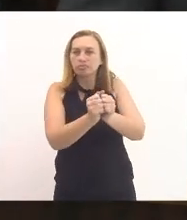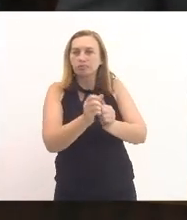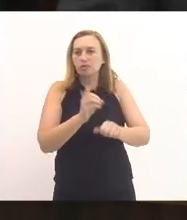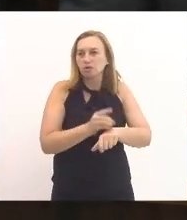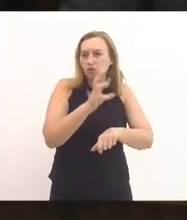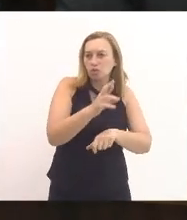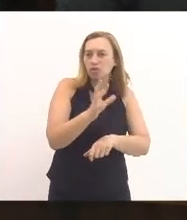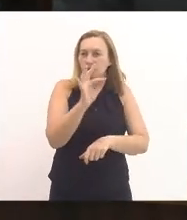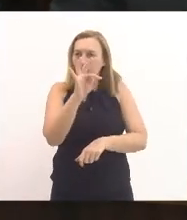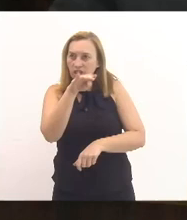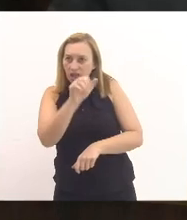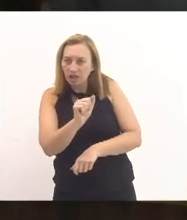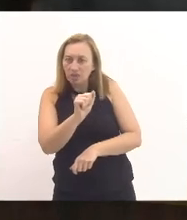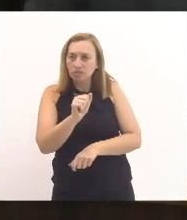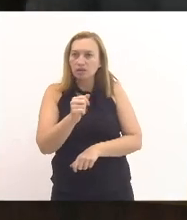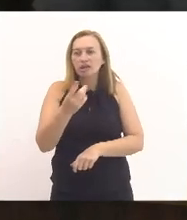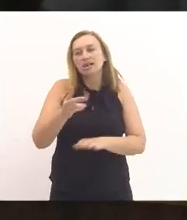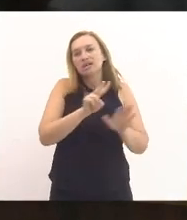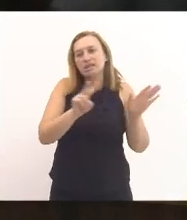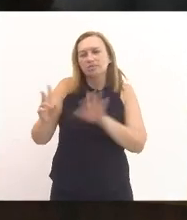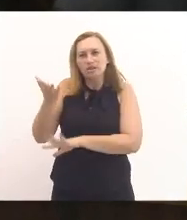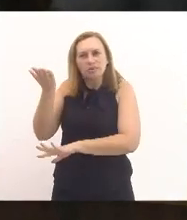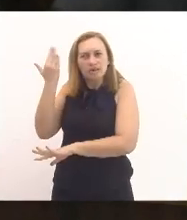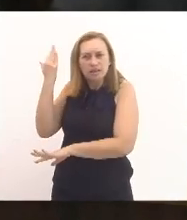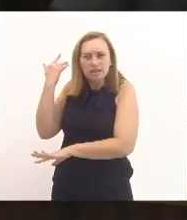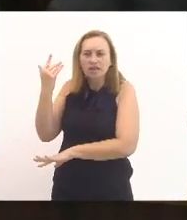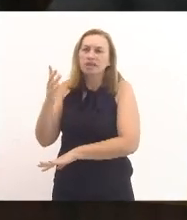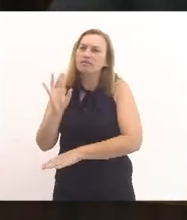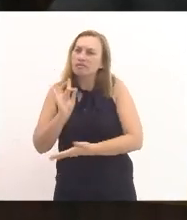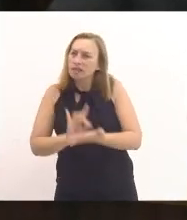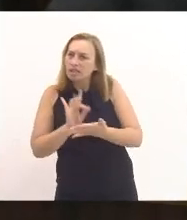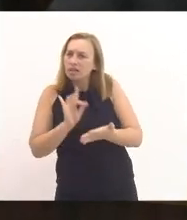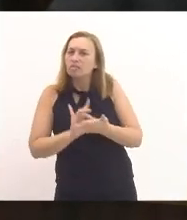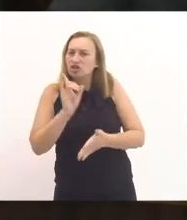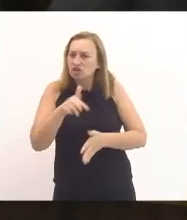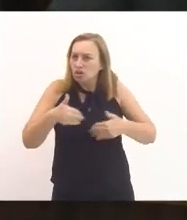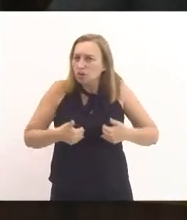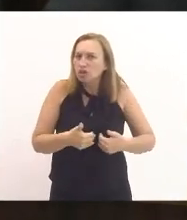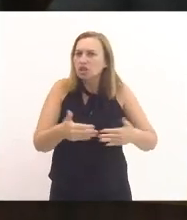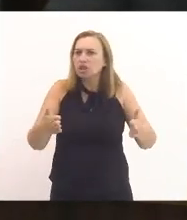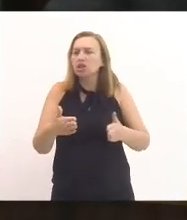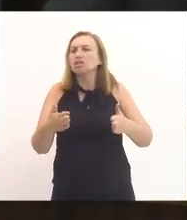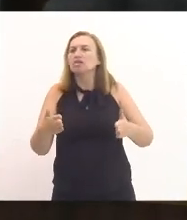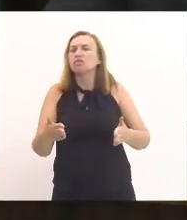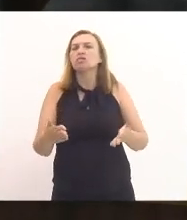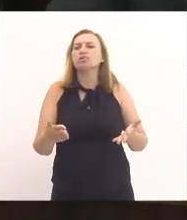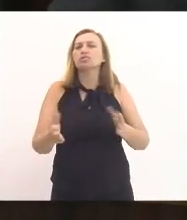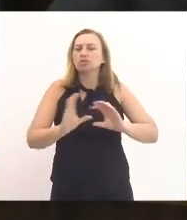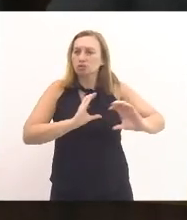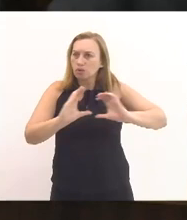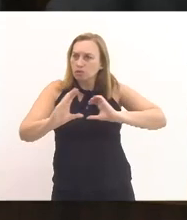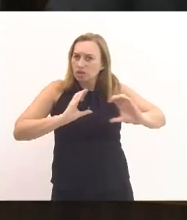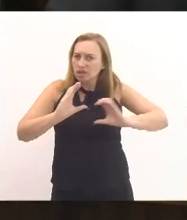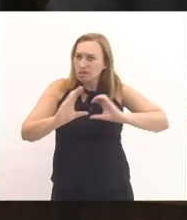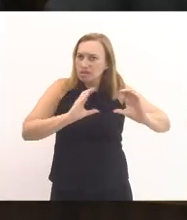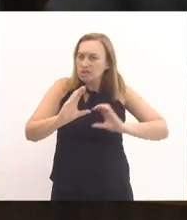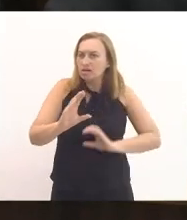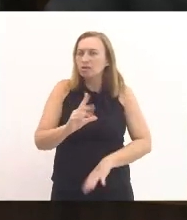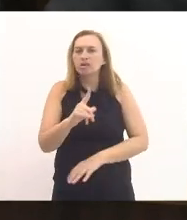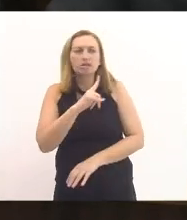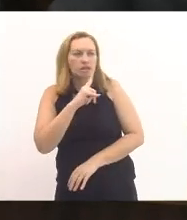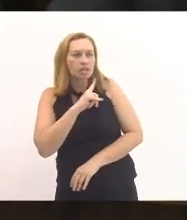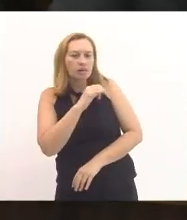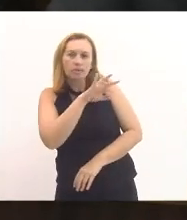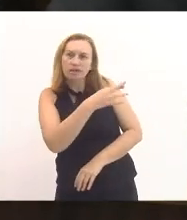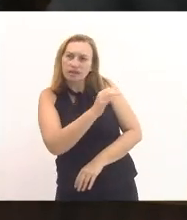Doutor Fernando nós tivemos lá agora na semana passada realmente é uma hoje é uma abertura né um bombom canal de comunicação que a gente tem o Marcelo